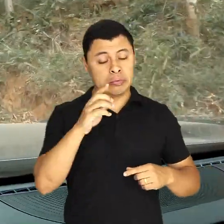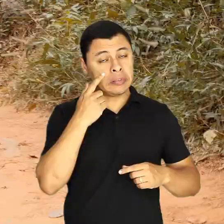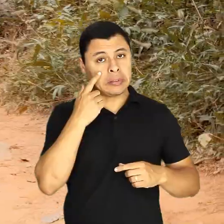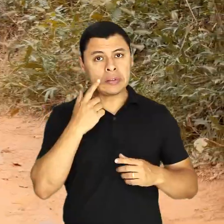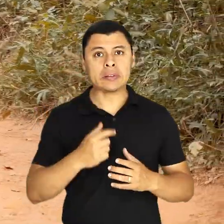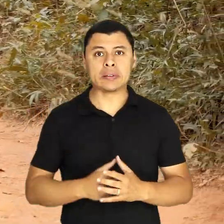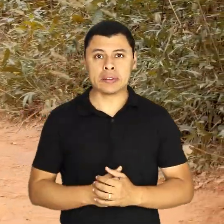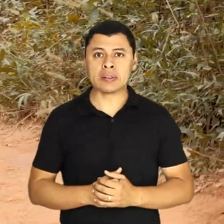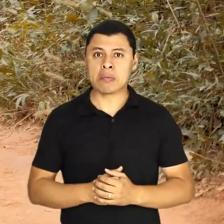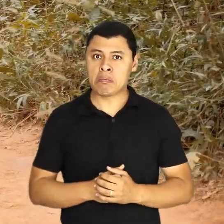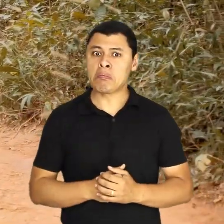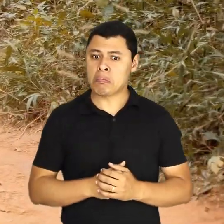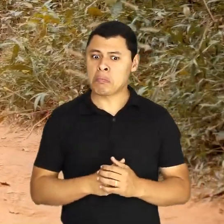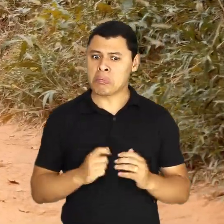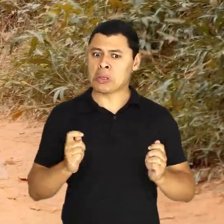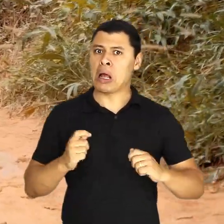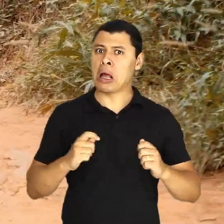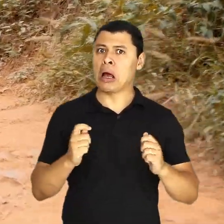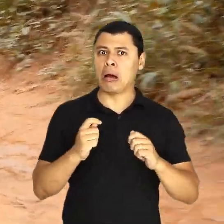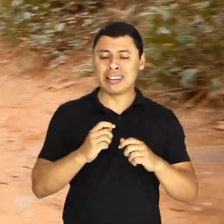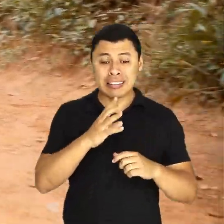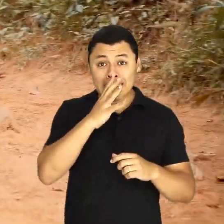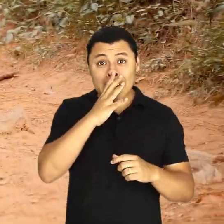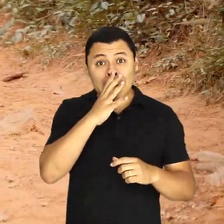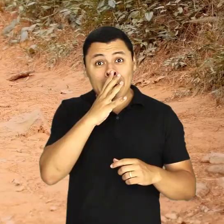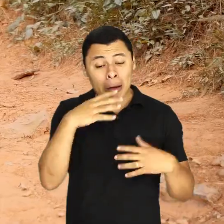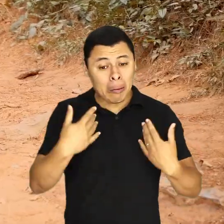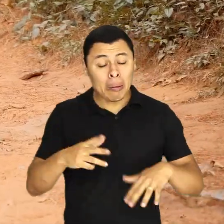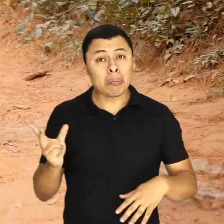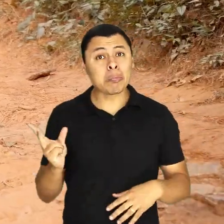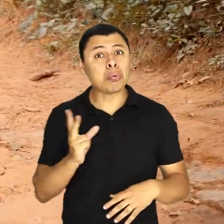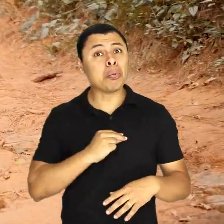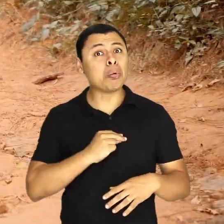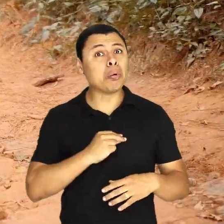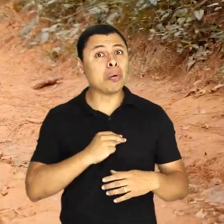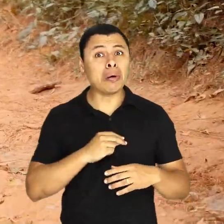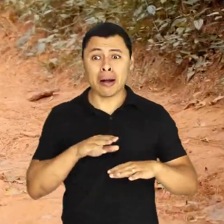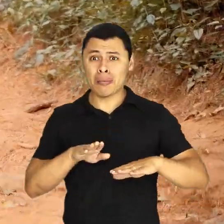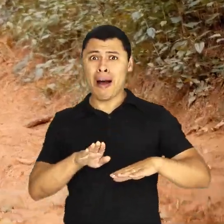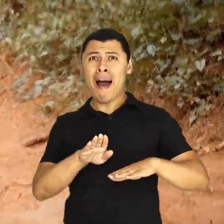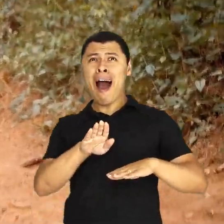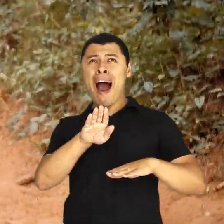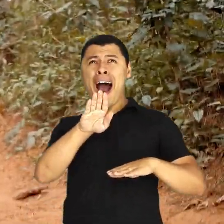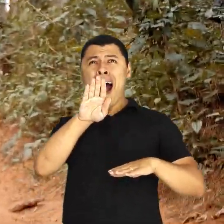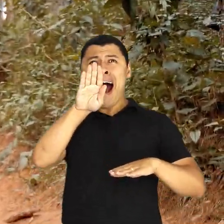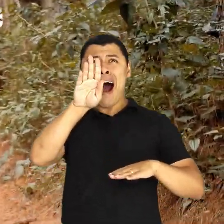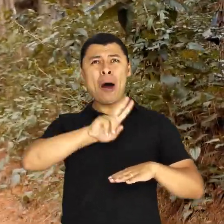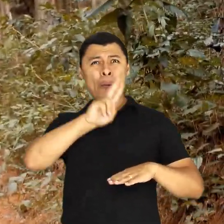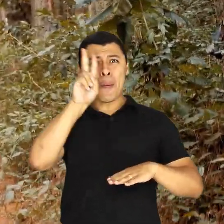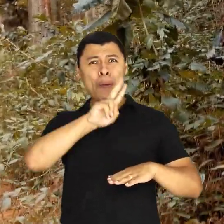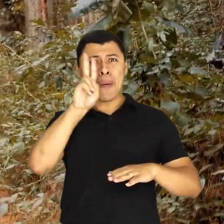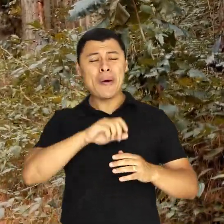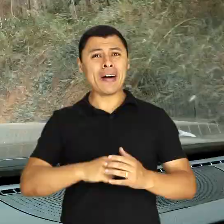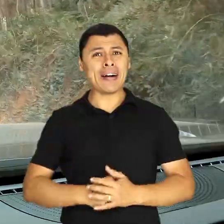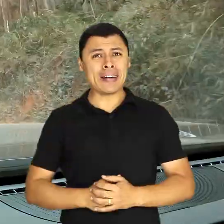mais íngreme ainda, cara. Esse negócio é puxado ali em cima, hein? Caraca, é muito íngreme ali em